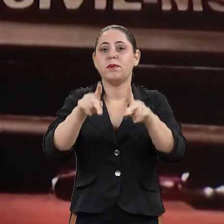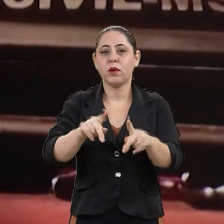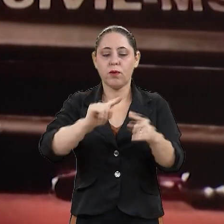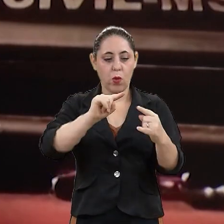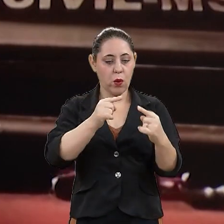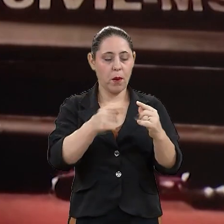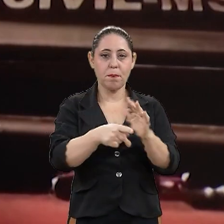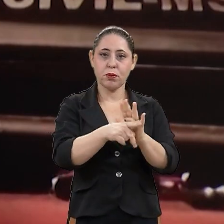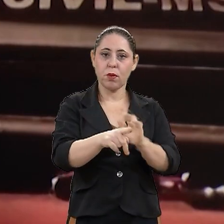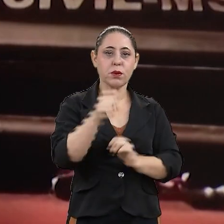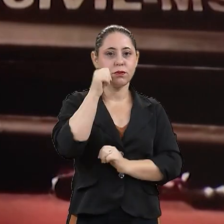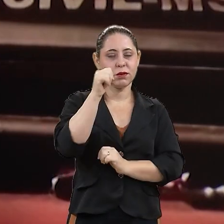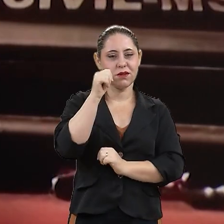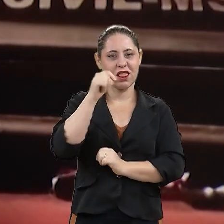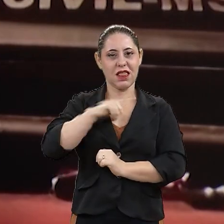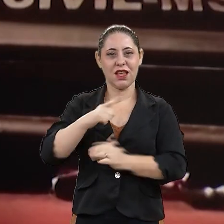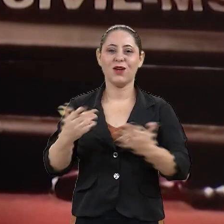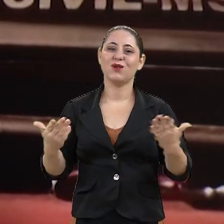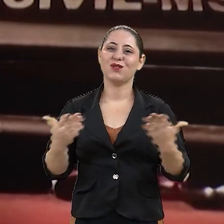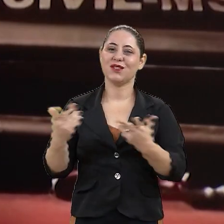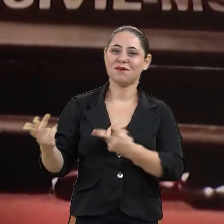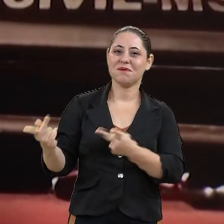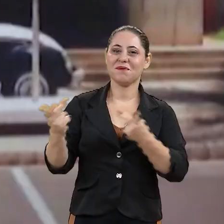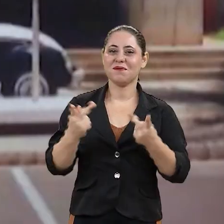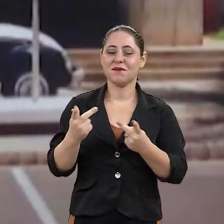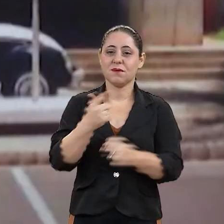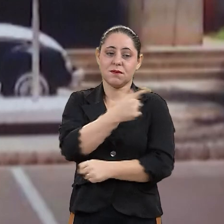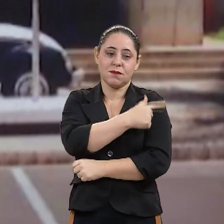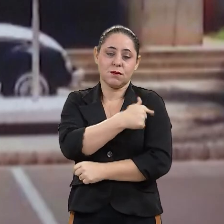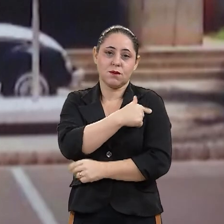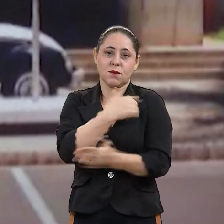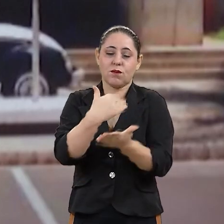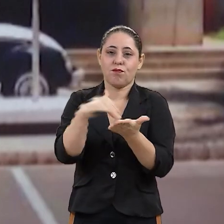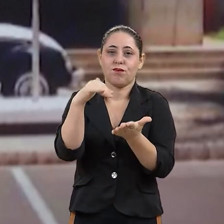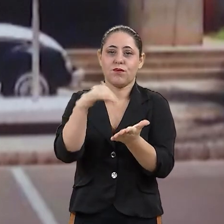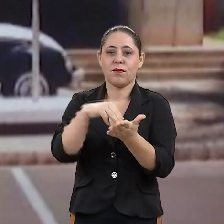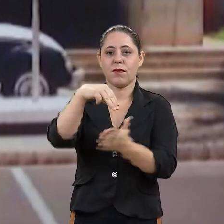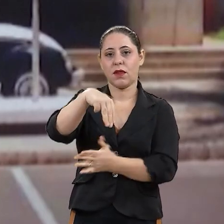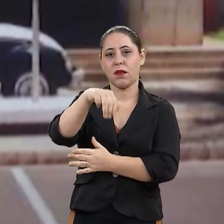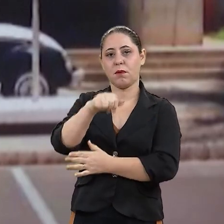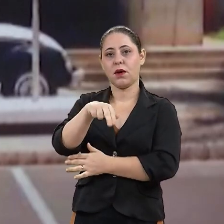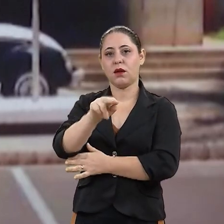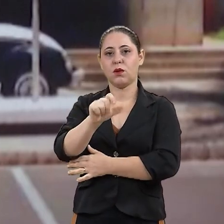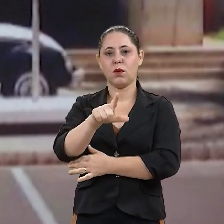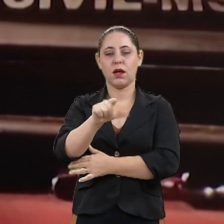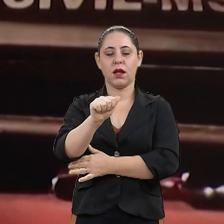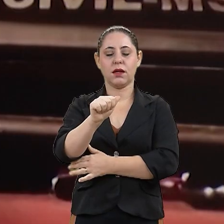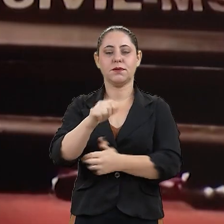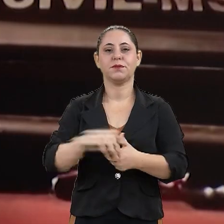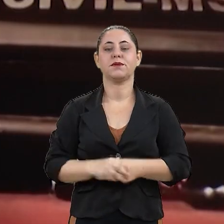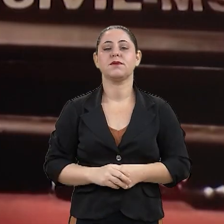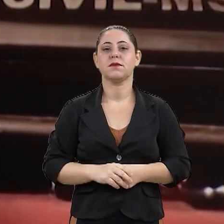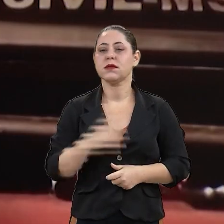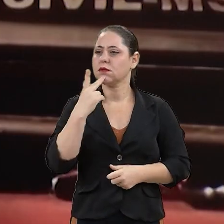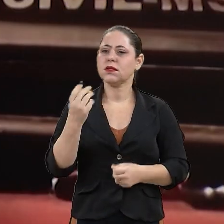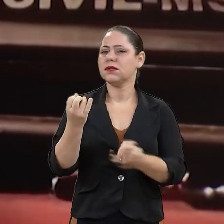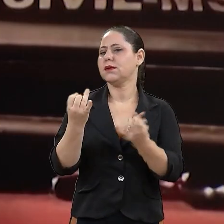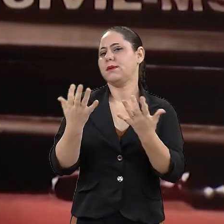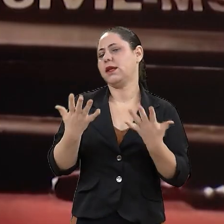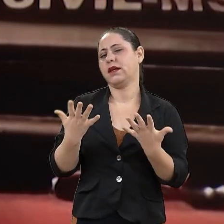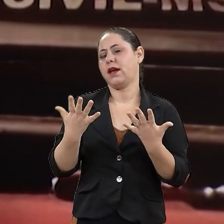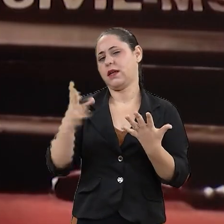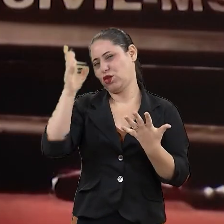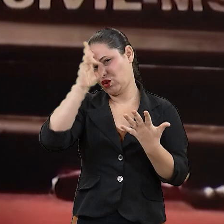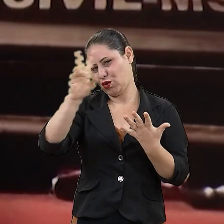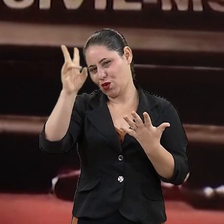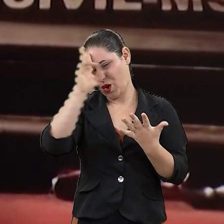para Mulheres, está conosco a subsecretária Manuela Nicodemos Bailosa. E para contar um pouco da